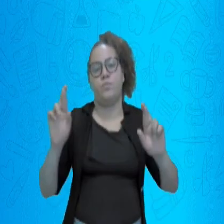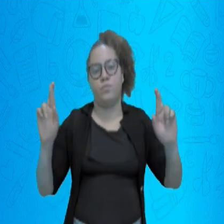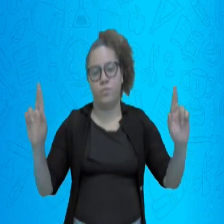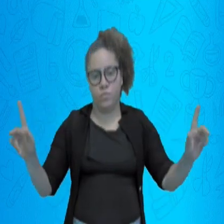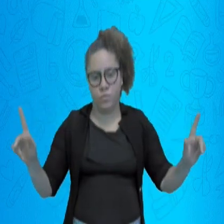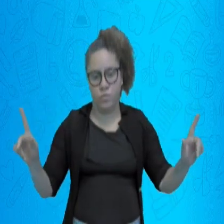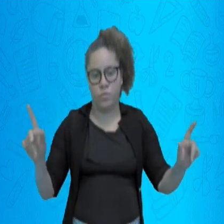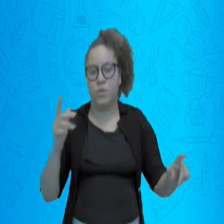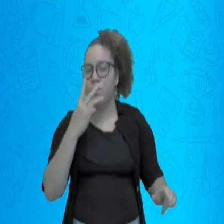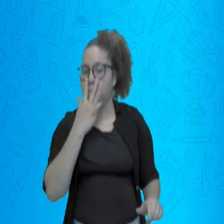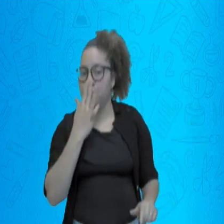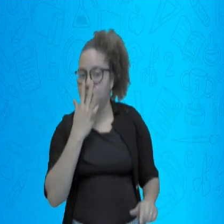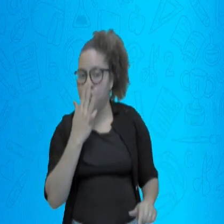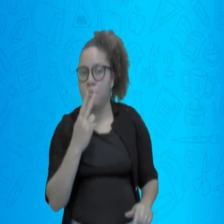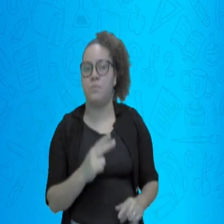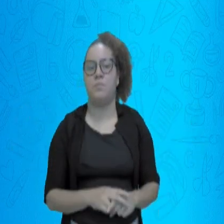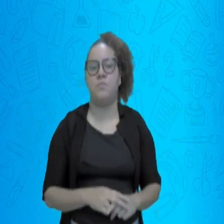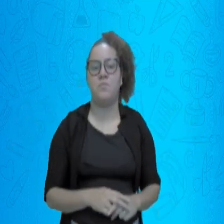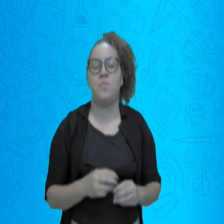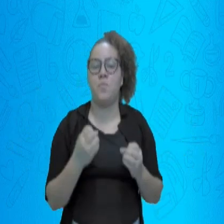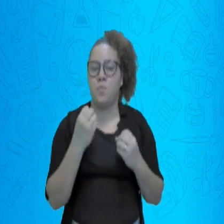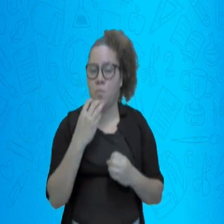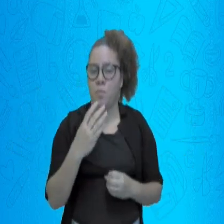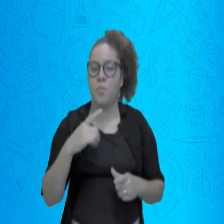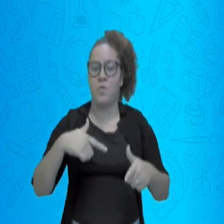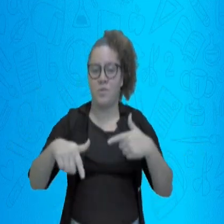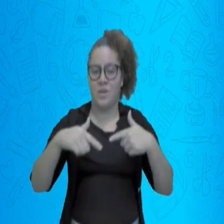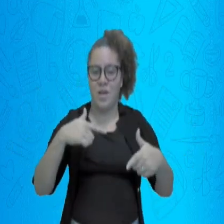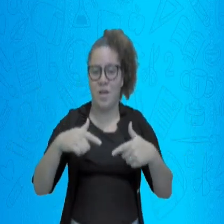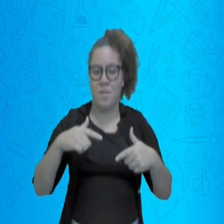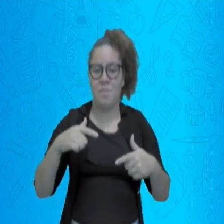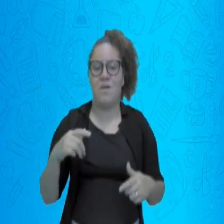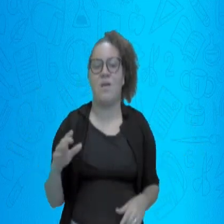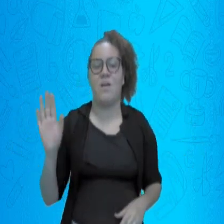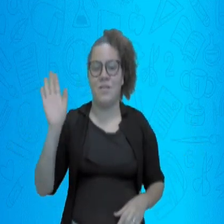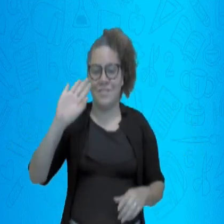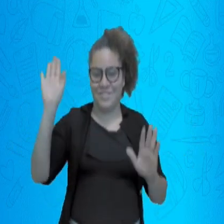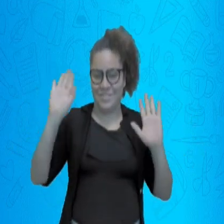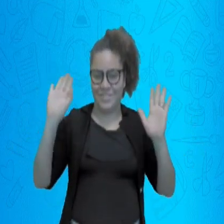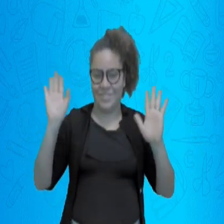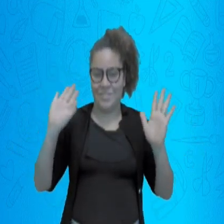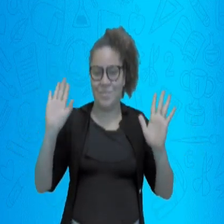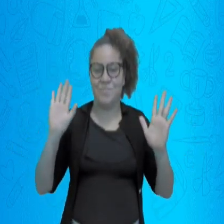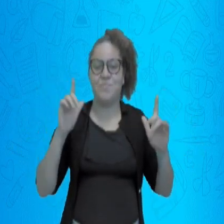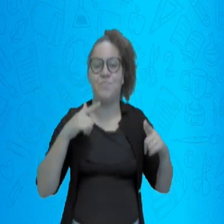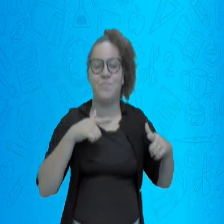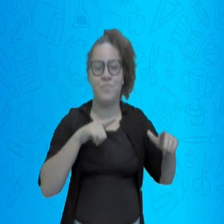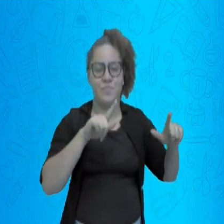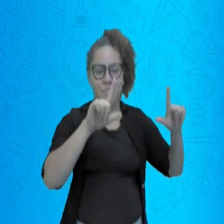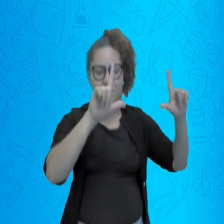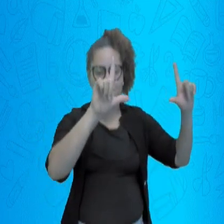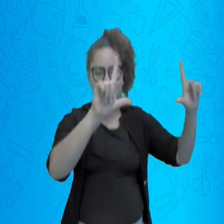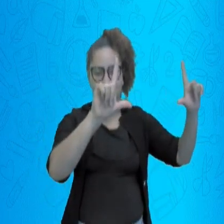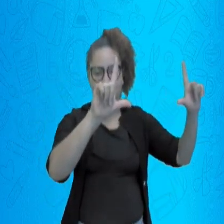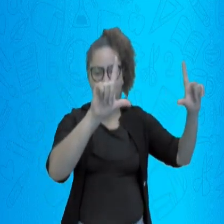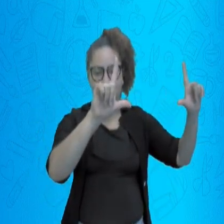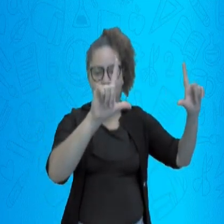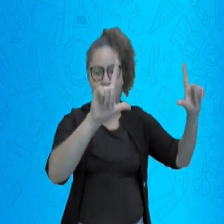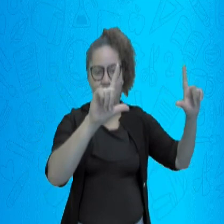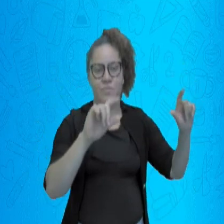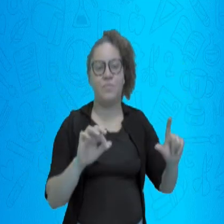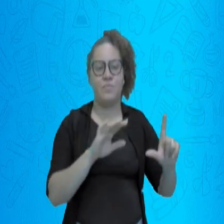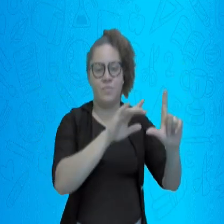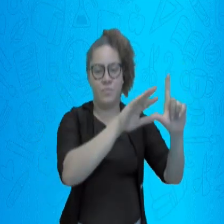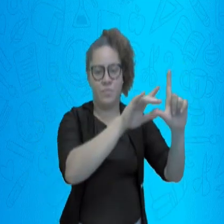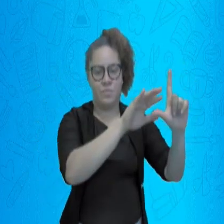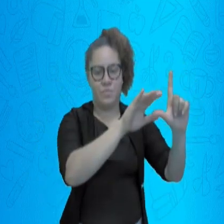entre elas. Bom trabalho para vocês e até a próxima aula. E para acessar a nossa plataforma